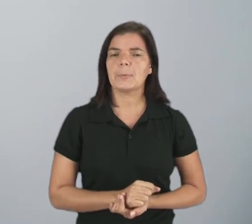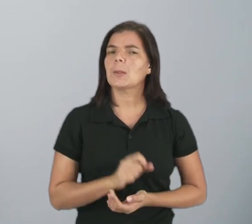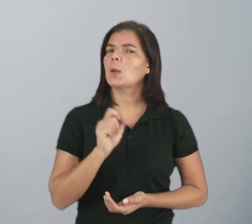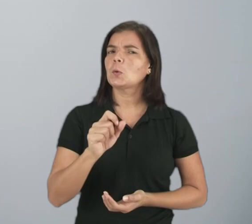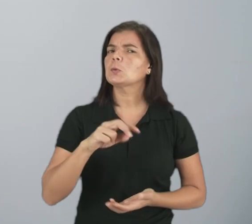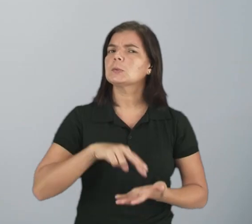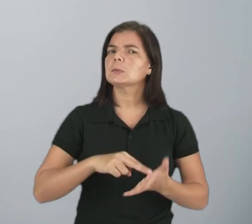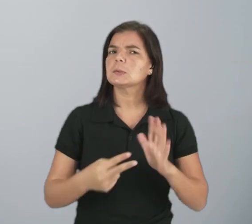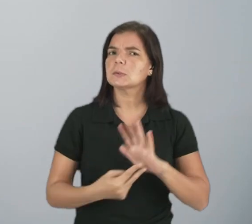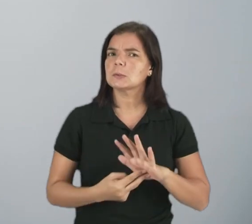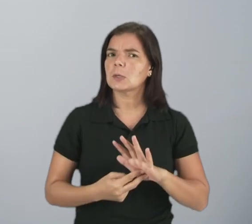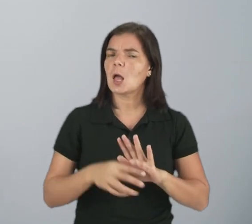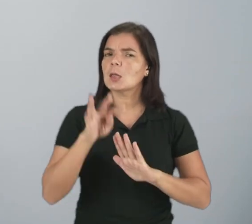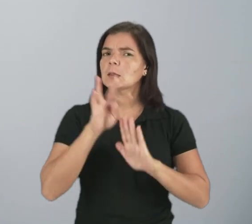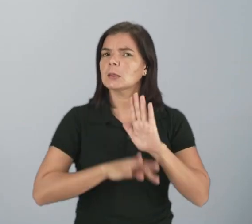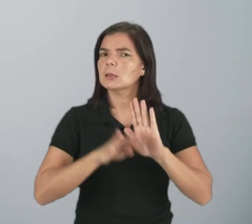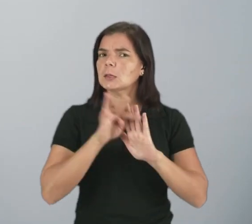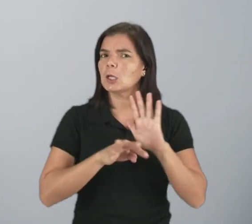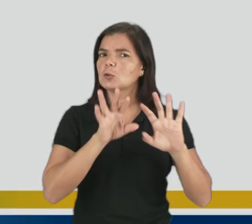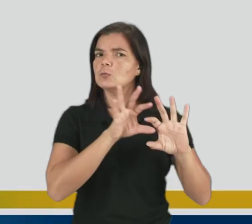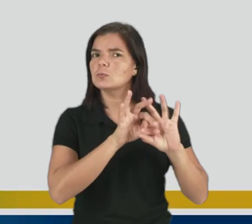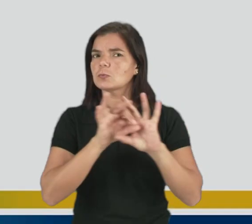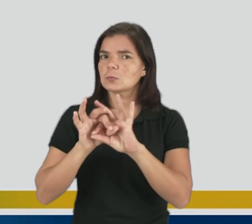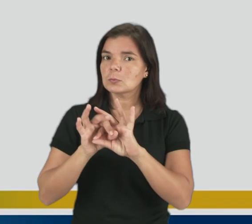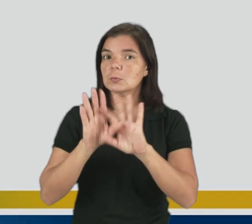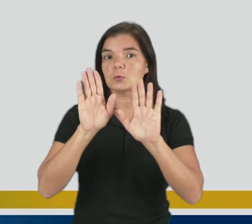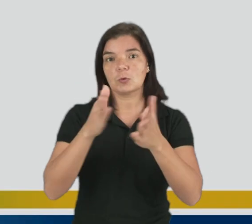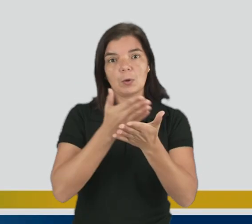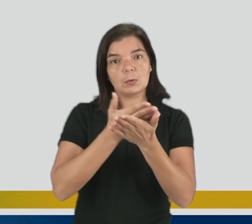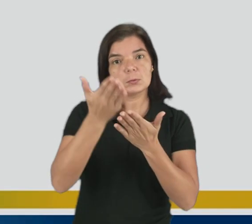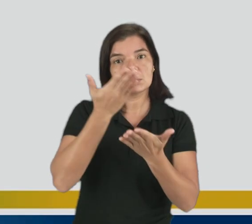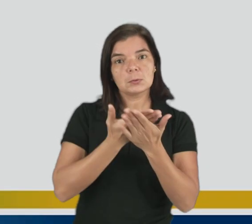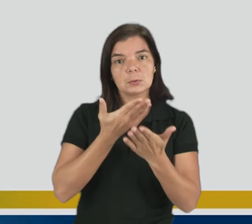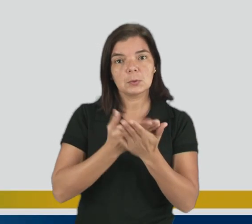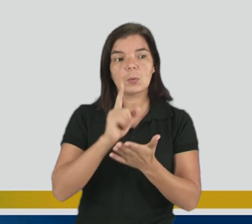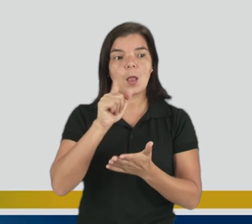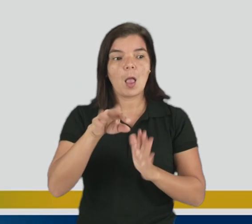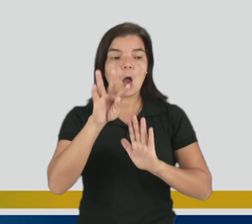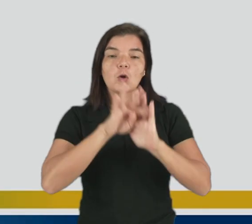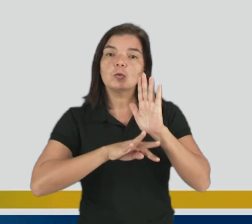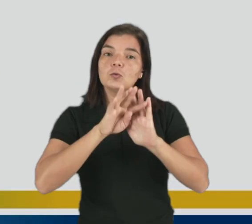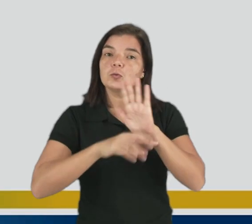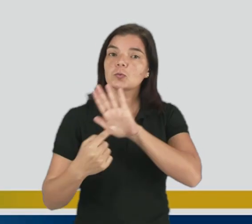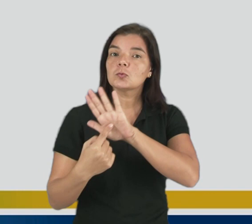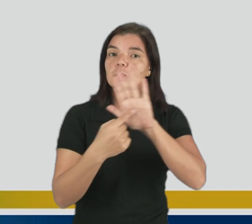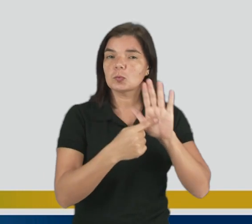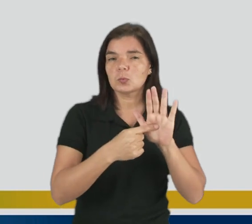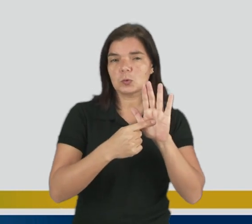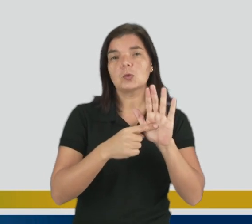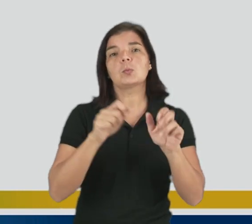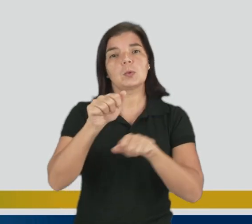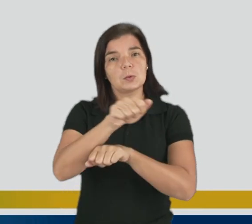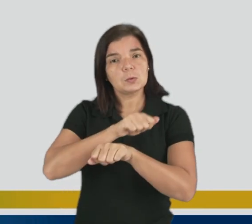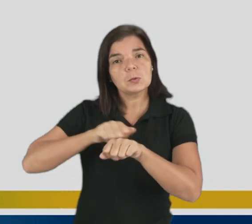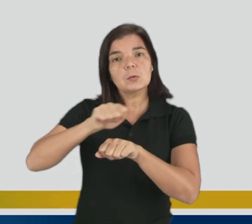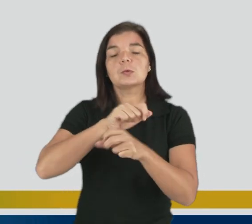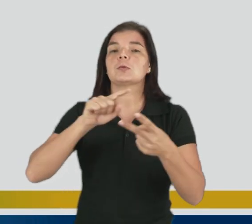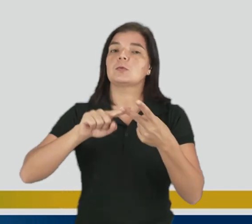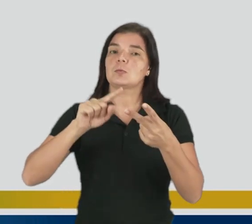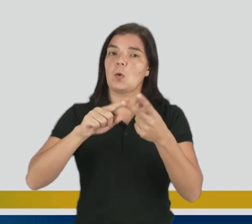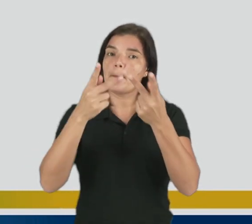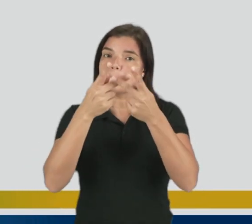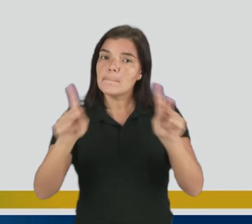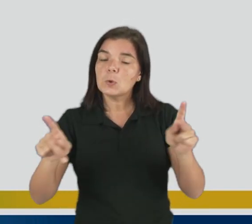O que seria então um texto coeso? Como eu já venho dizendo desde o início da aula, é aquele texto que apresenta advérbios,